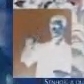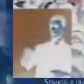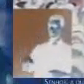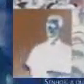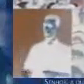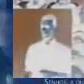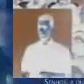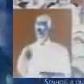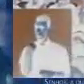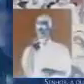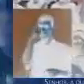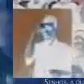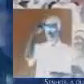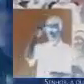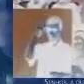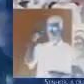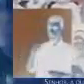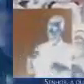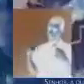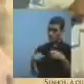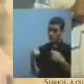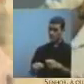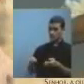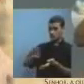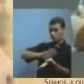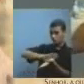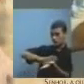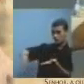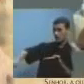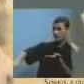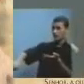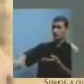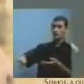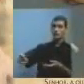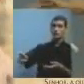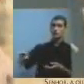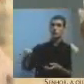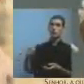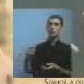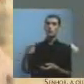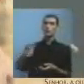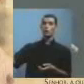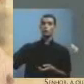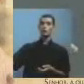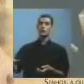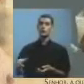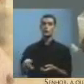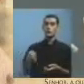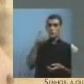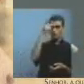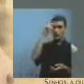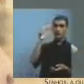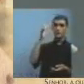Tem filho e filha minha em Betânia que ficaram um ano na minha casa e nunca recebeu a visita do pai, da mãe e do irmão. Porque